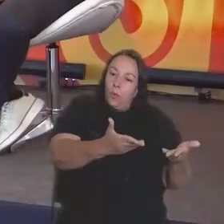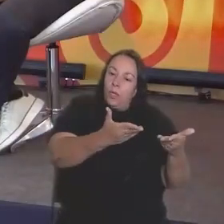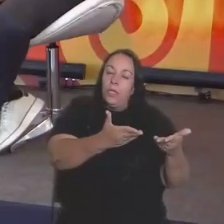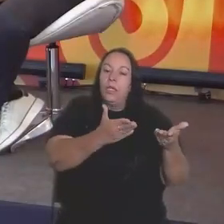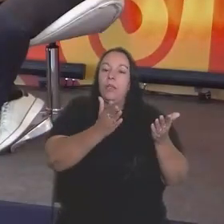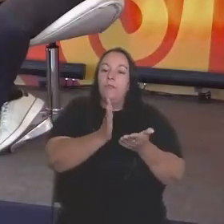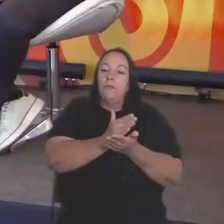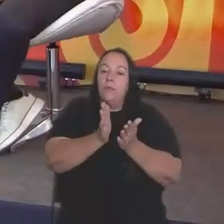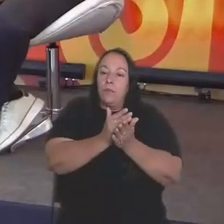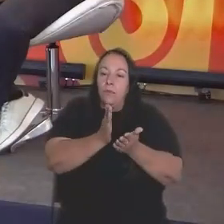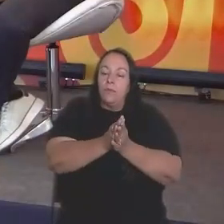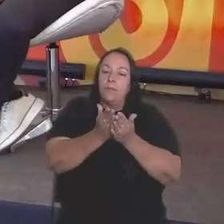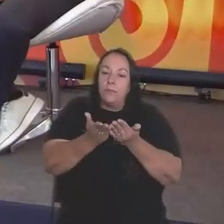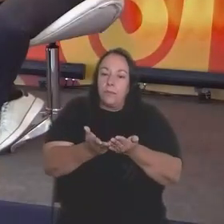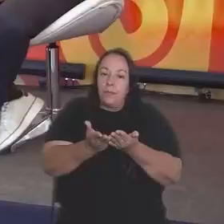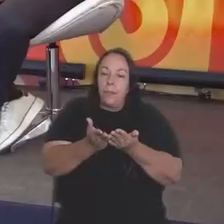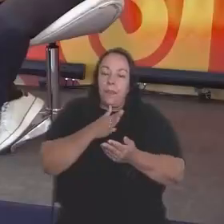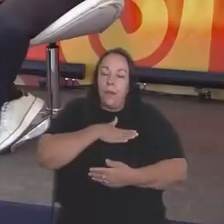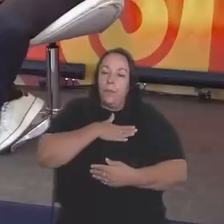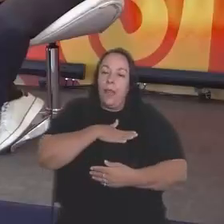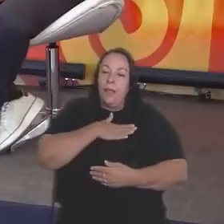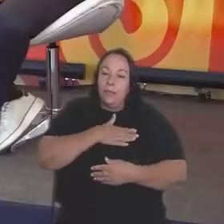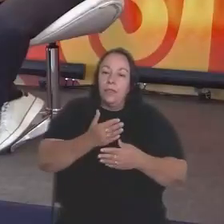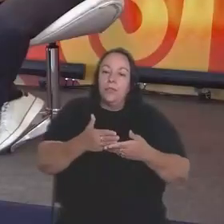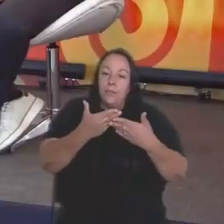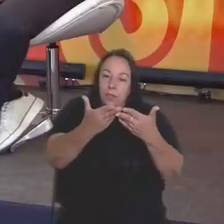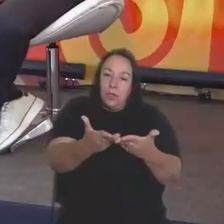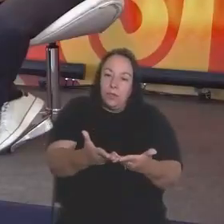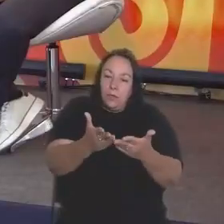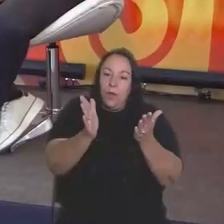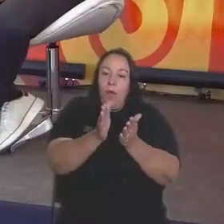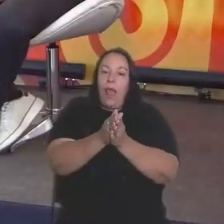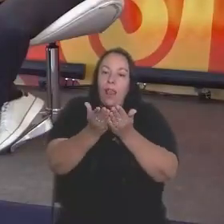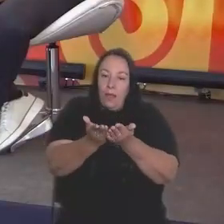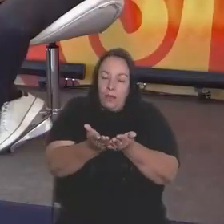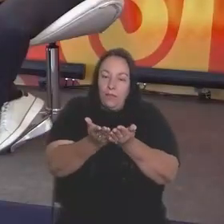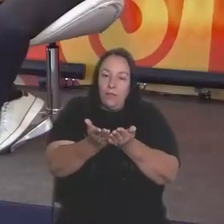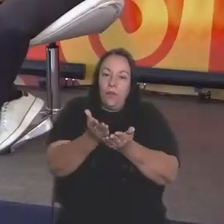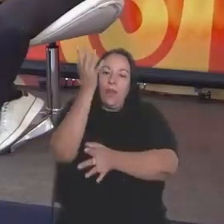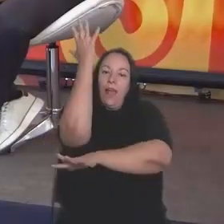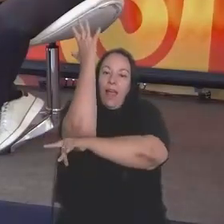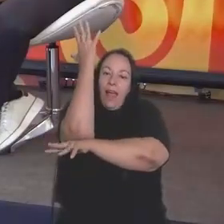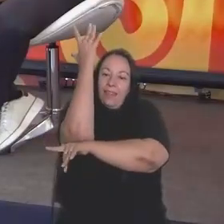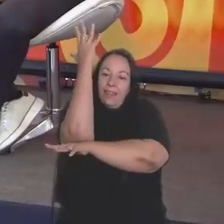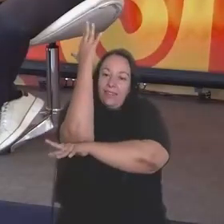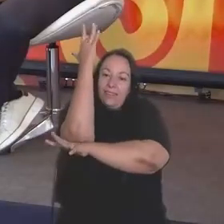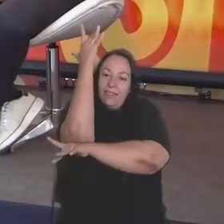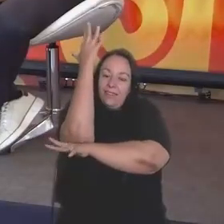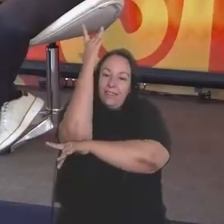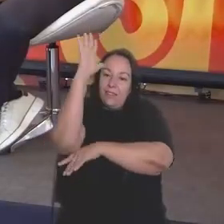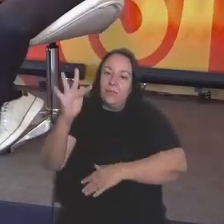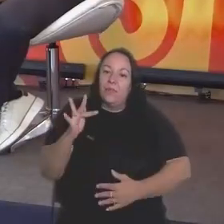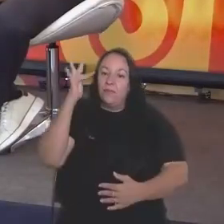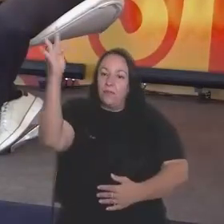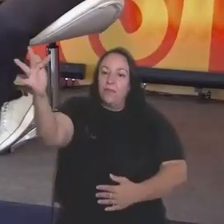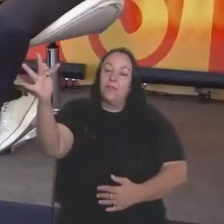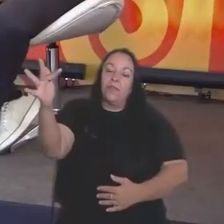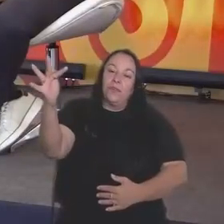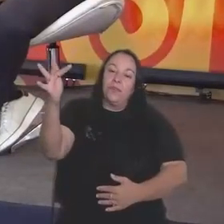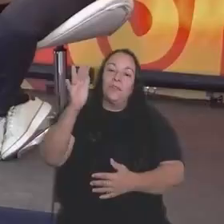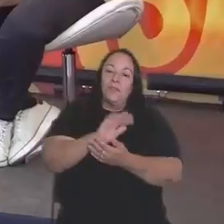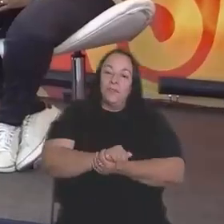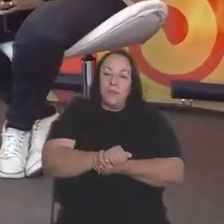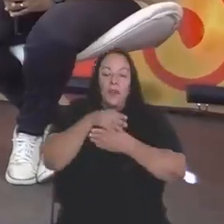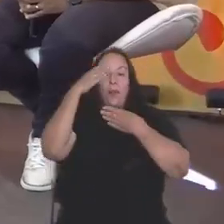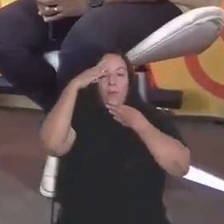as escolas que quiserem, eu vou ter o prazer de poder doar livros também para as escolas. Então é isso, Raízes do Futuro está lançado dentro do FLIE